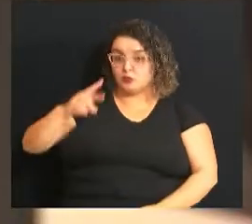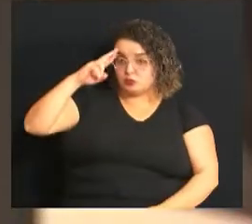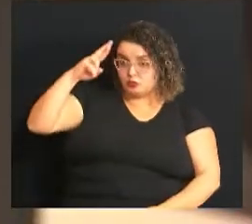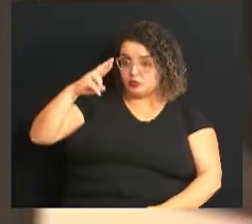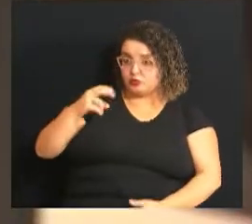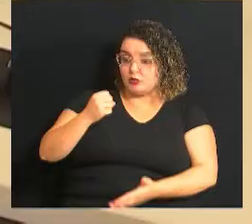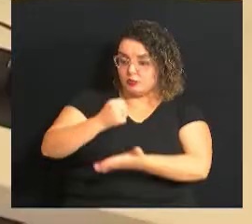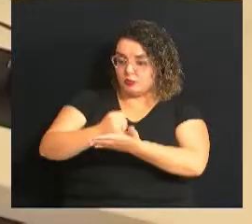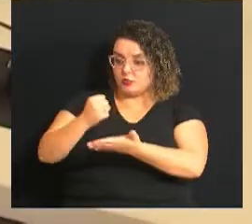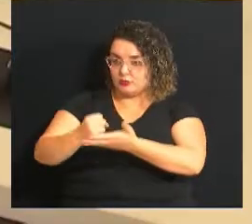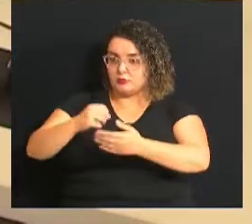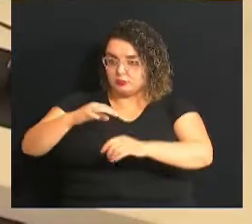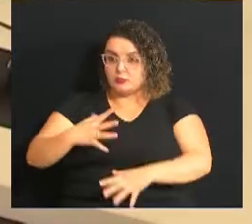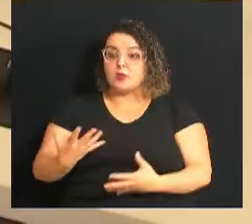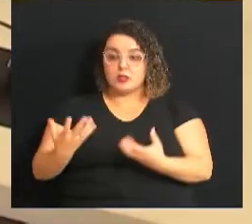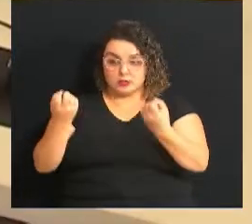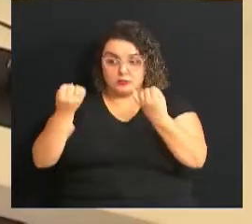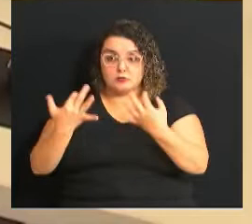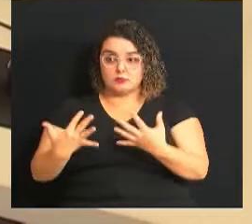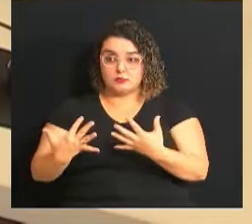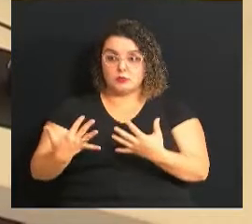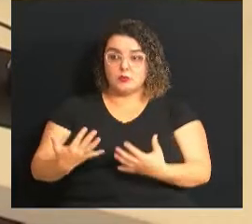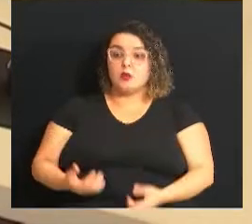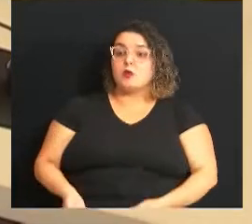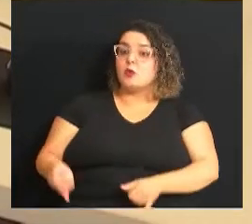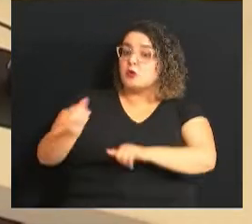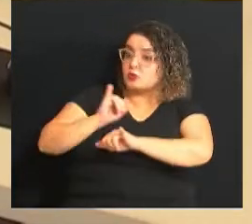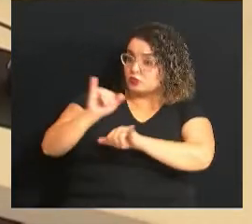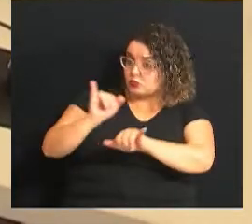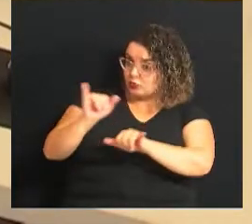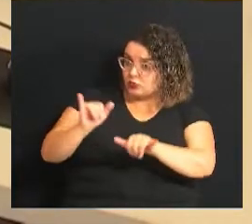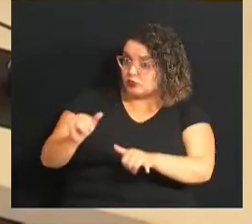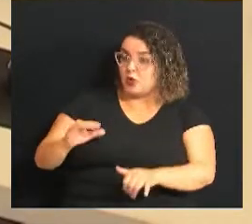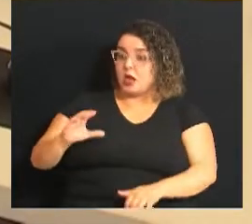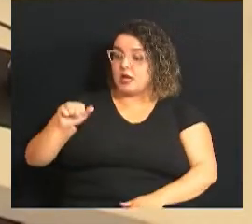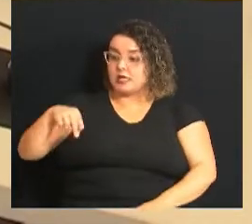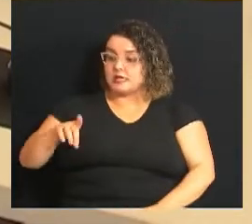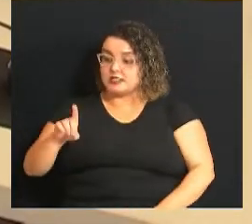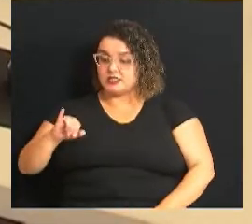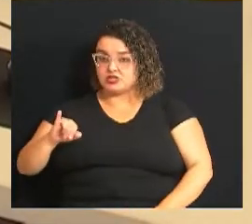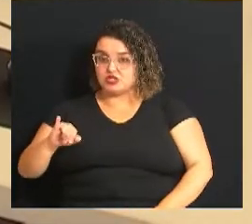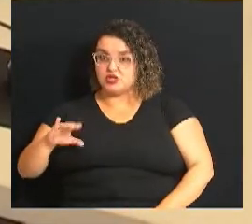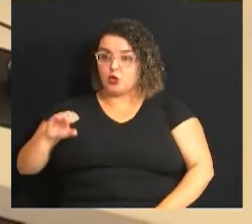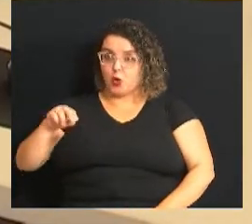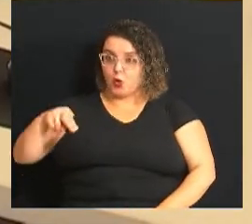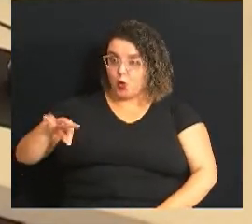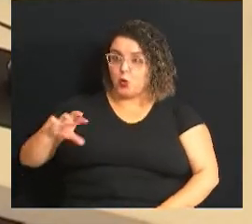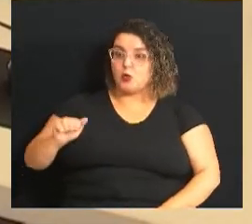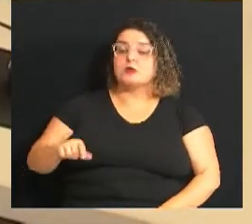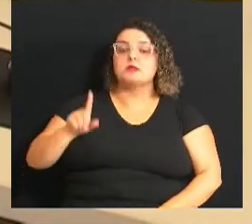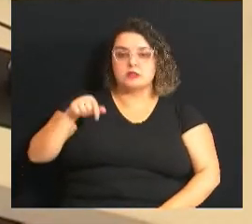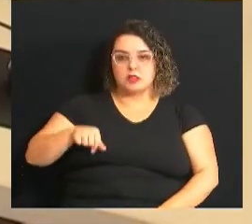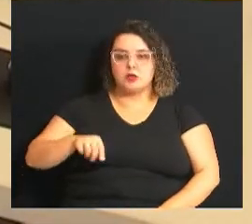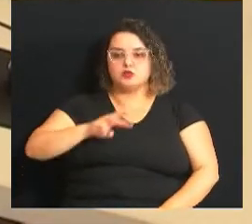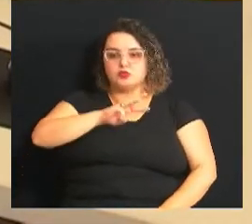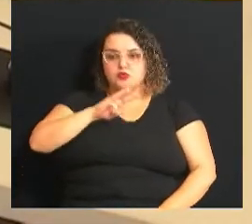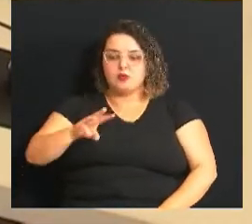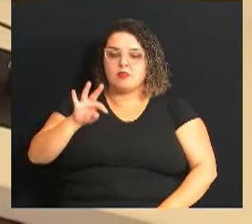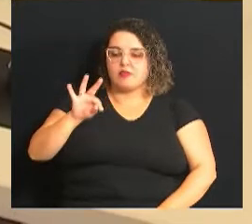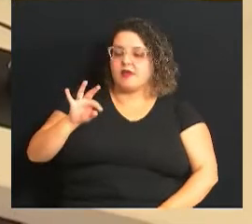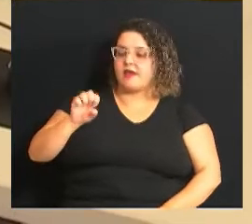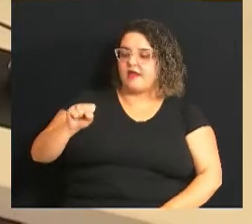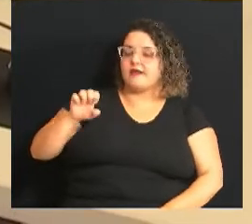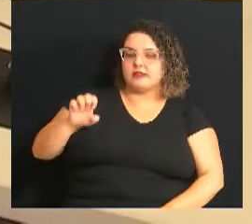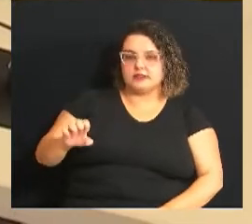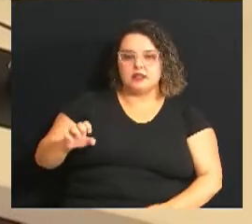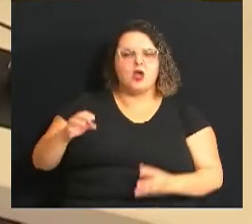da ferramenta. O Divulga Cande Contas é uma página disponível no site do TSE que contém a informação de